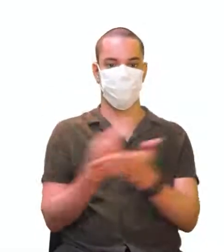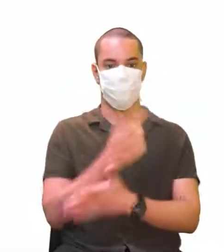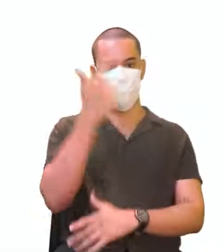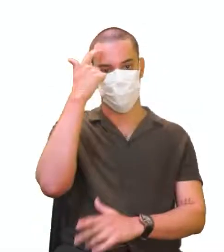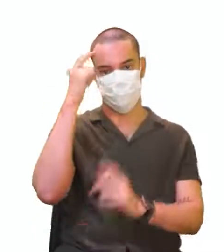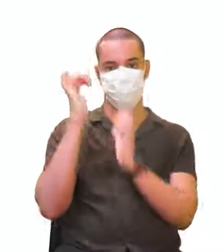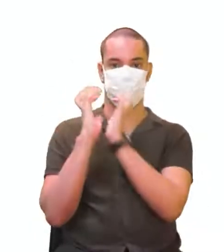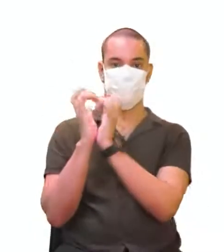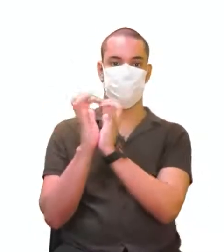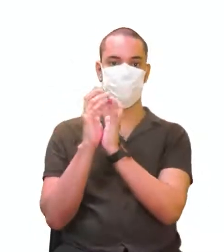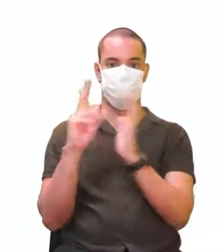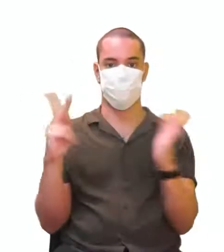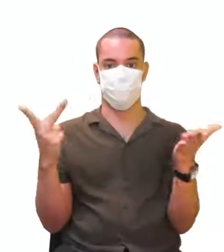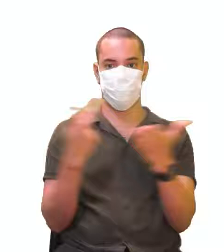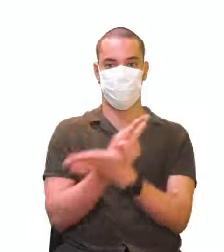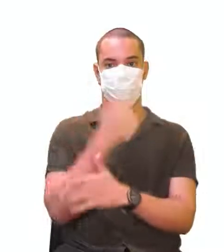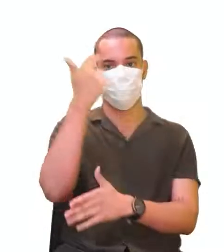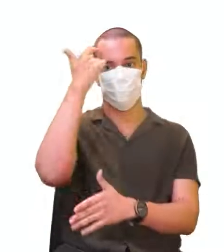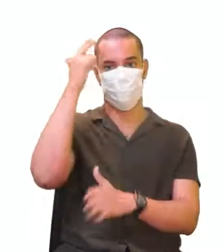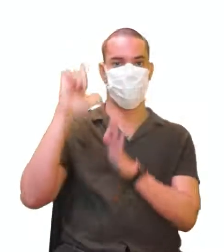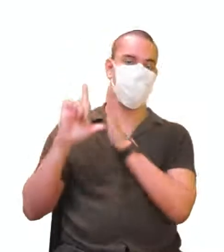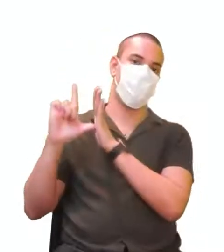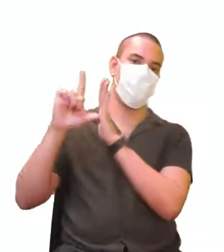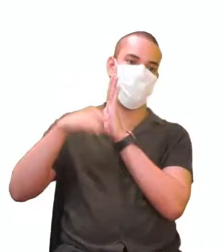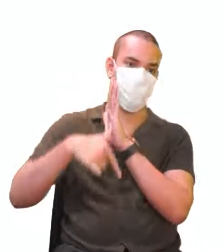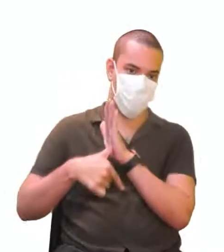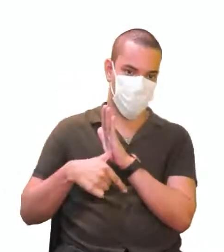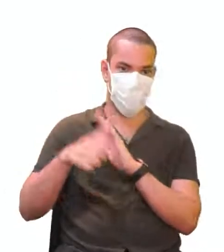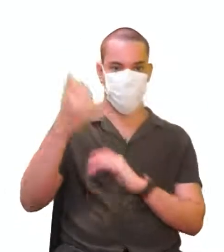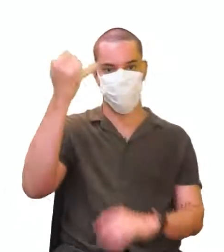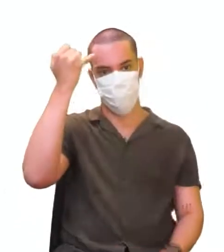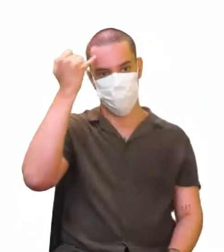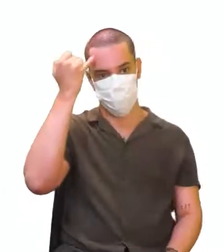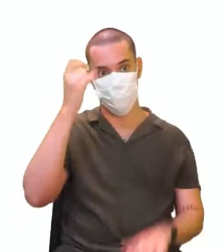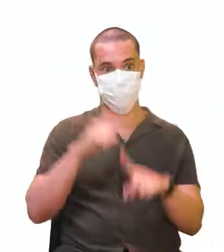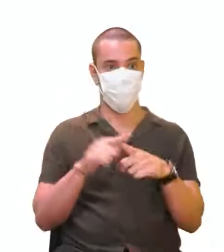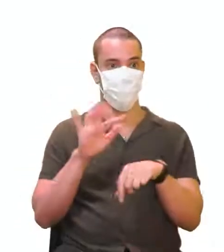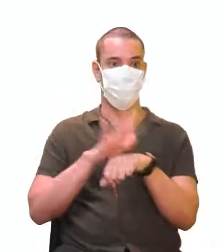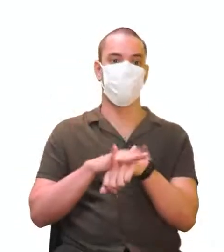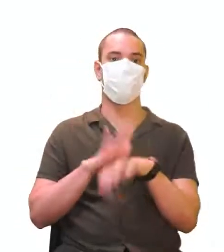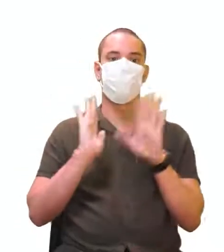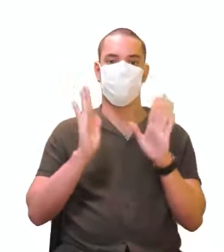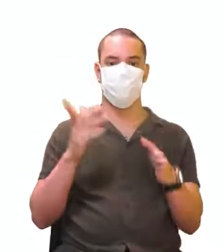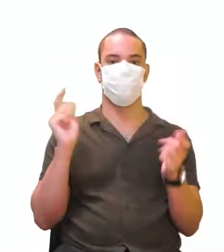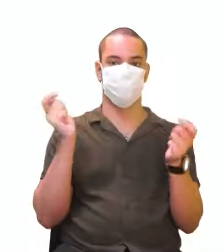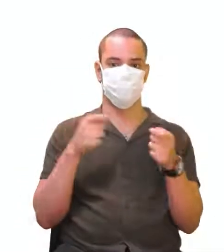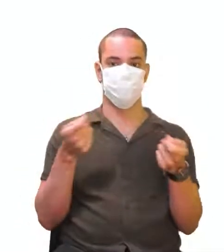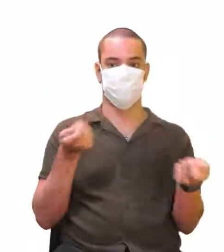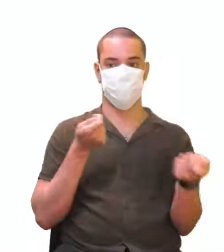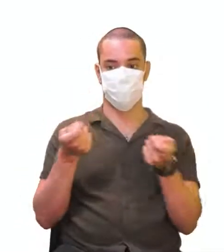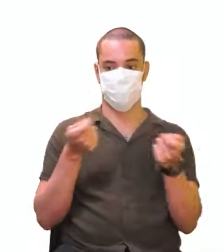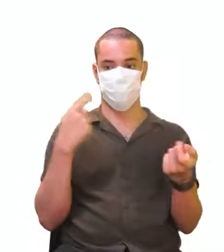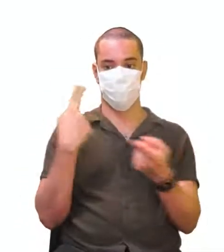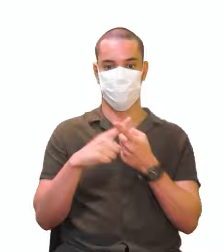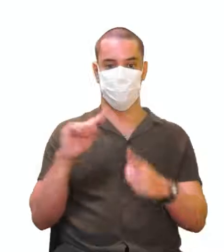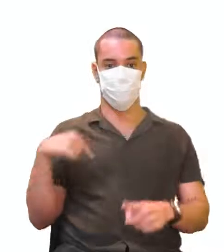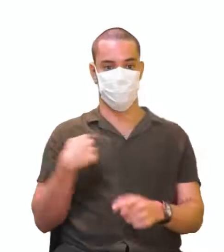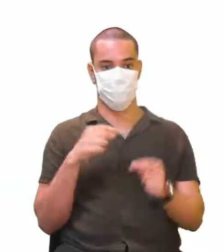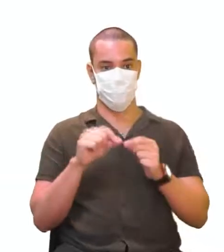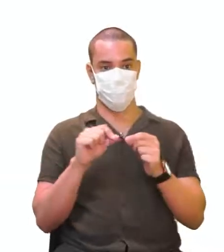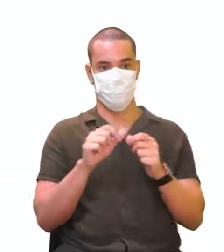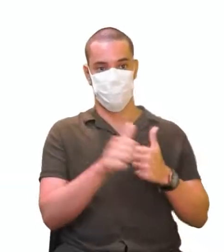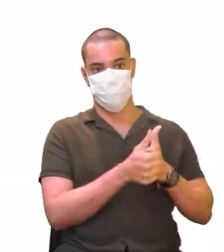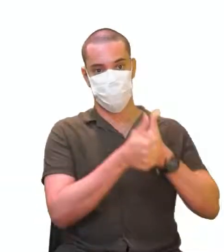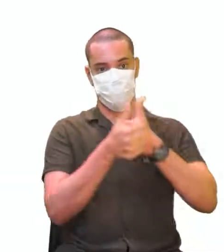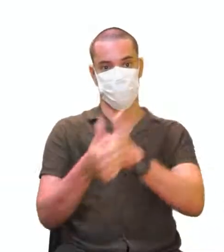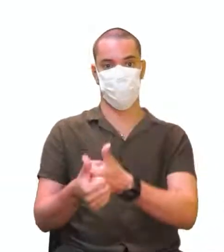e ocasionar, então, retardos mentais. Mas, gente, isso aqui é uma doença que hoje a gente já tem como controlar, porque a gente faz o acompanhamento, né,